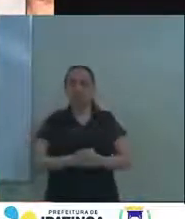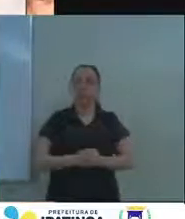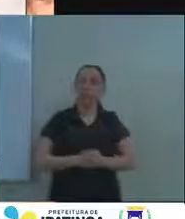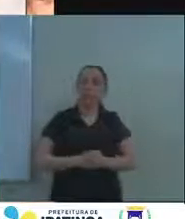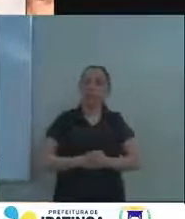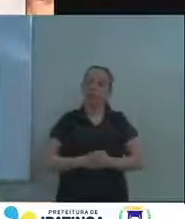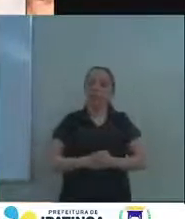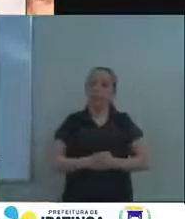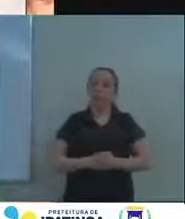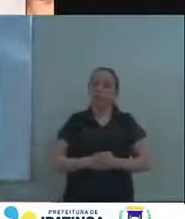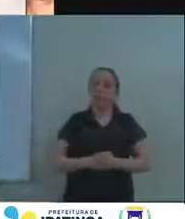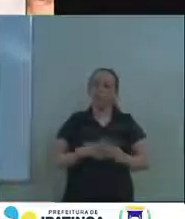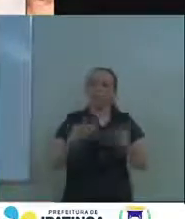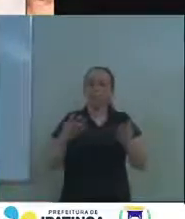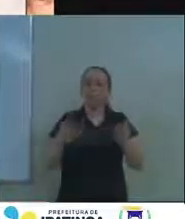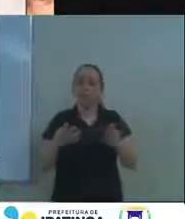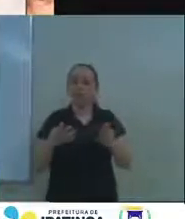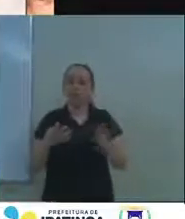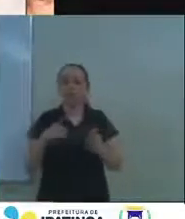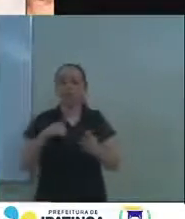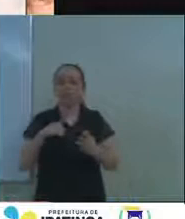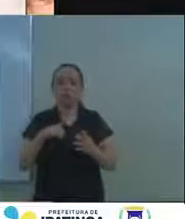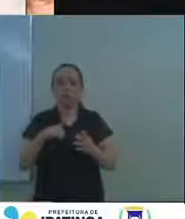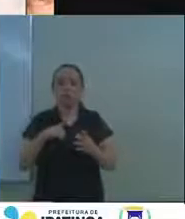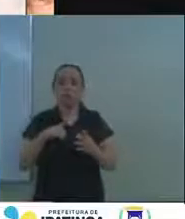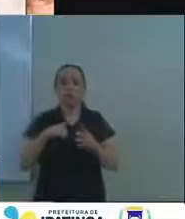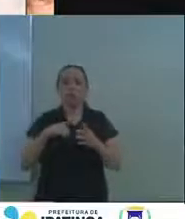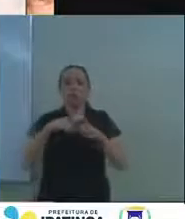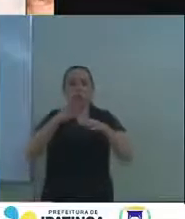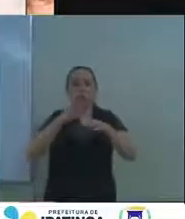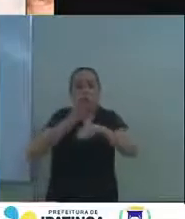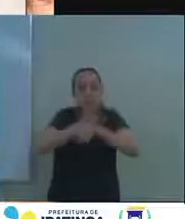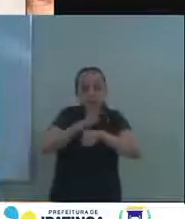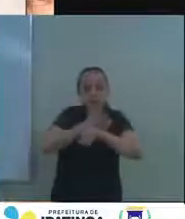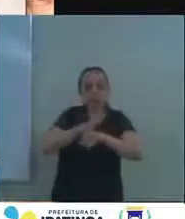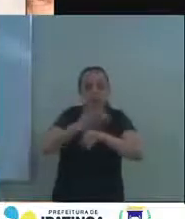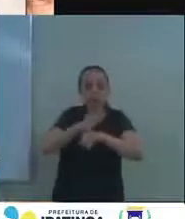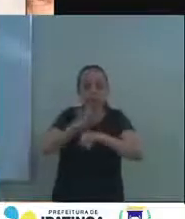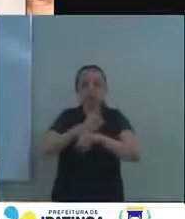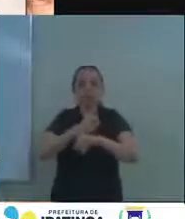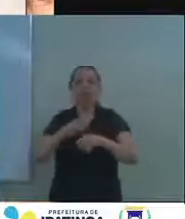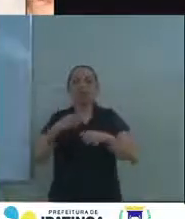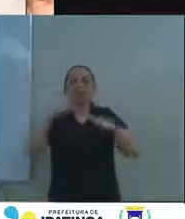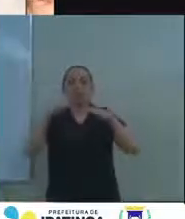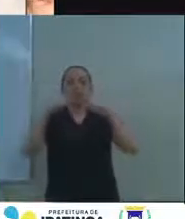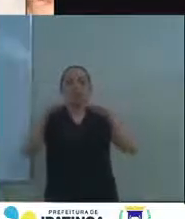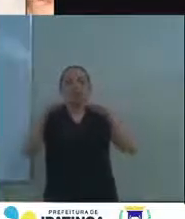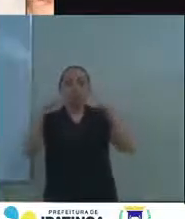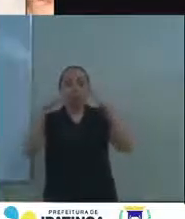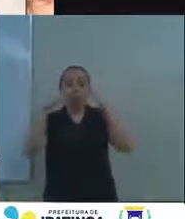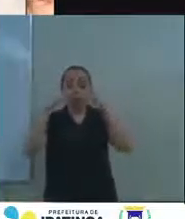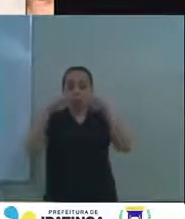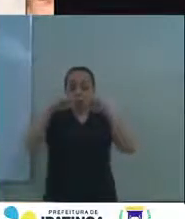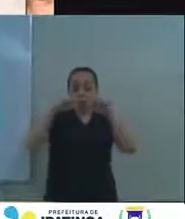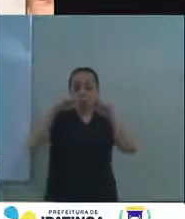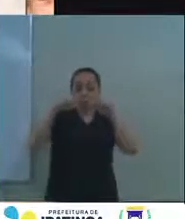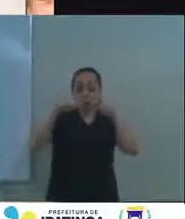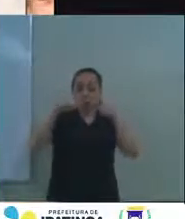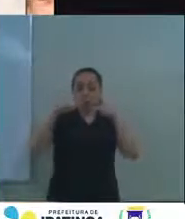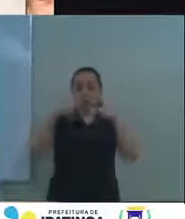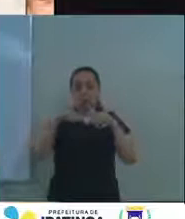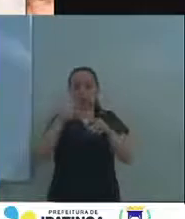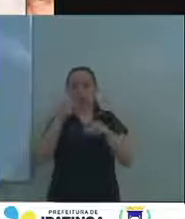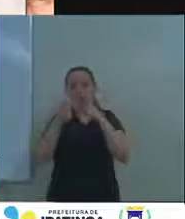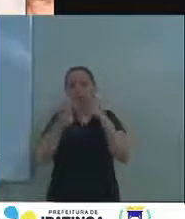articulação, é um exercício que eu vou falar exageradamente. Você não vai